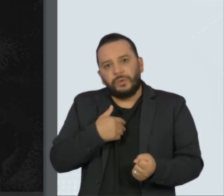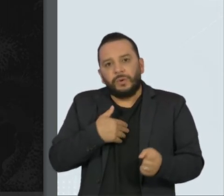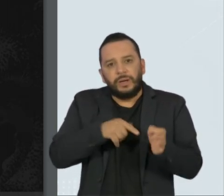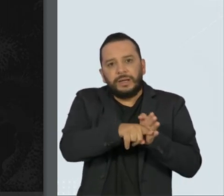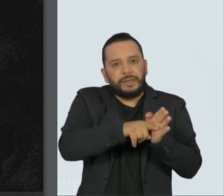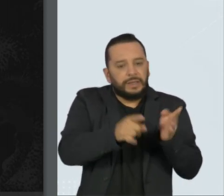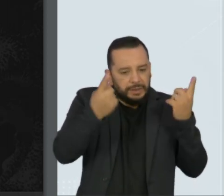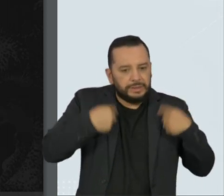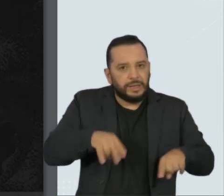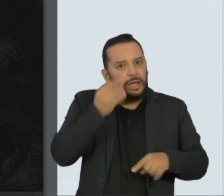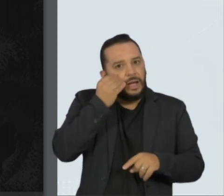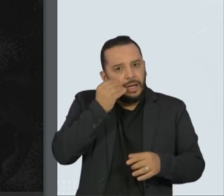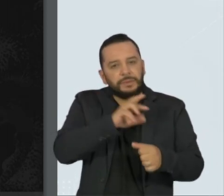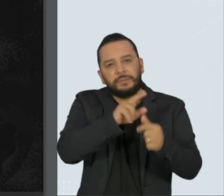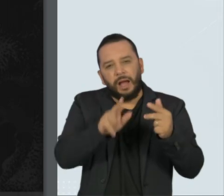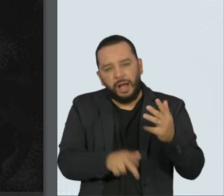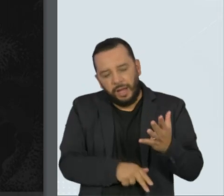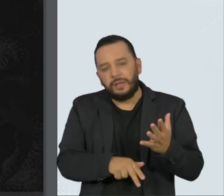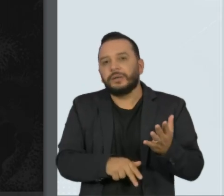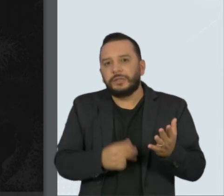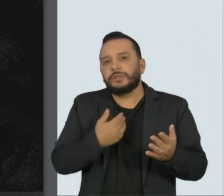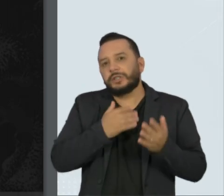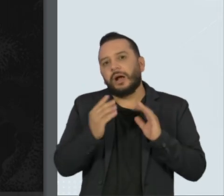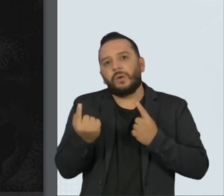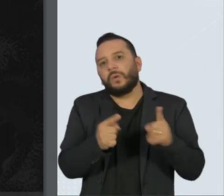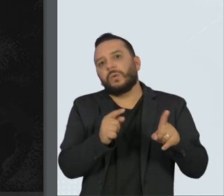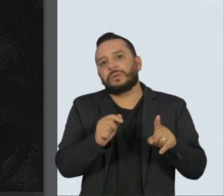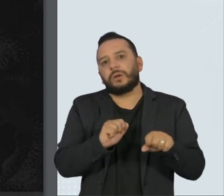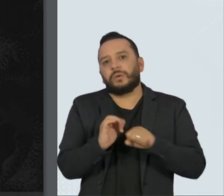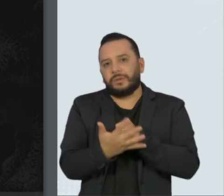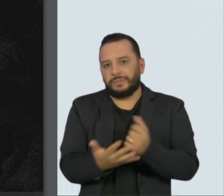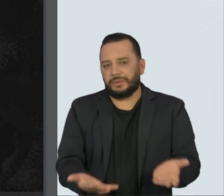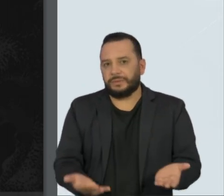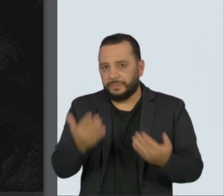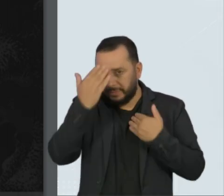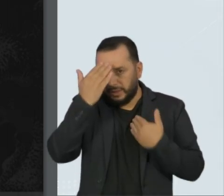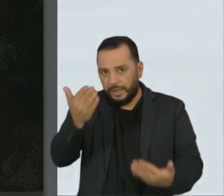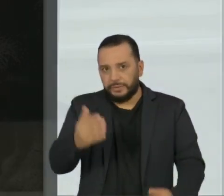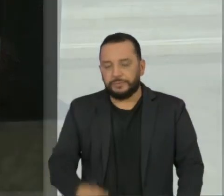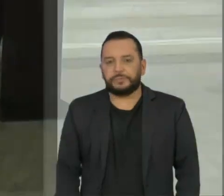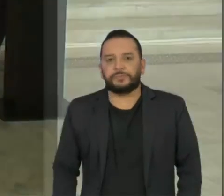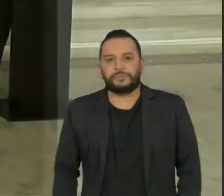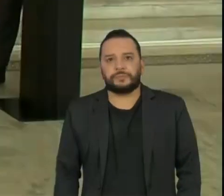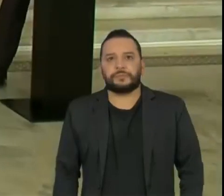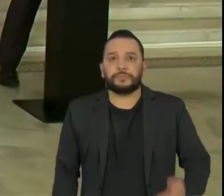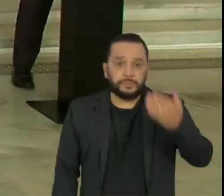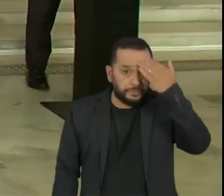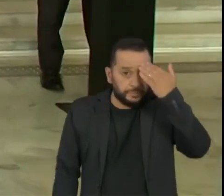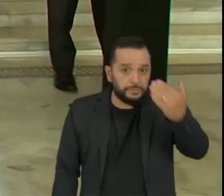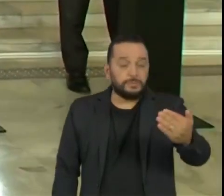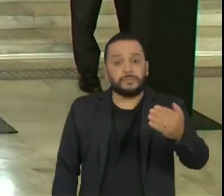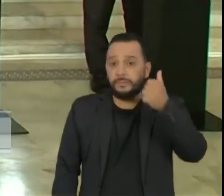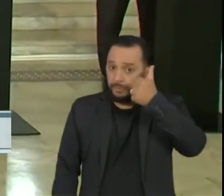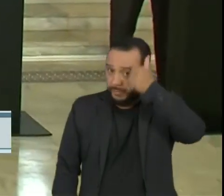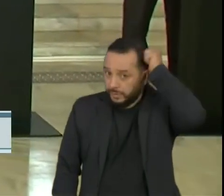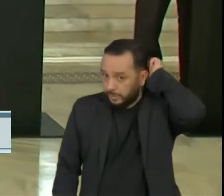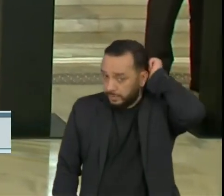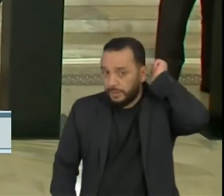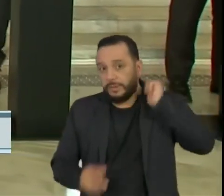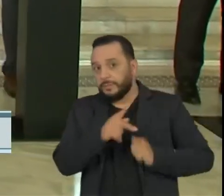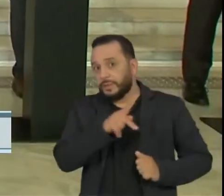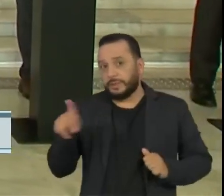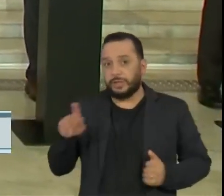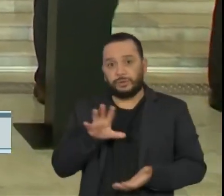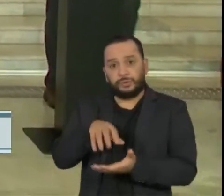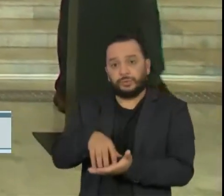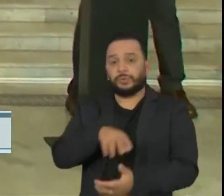do combate à epidemia para essas populações. Obrigado, Dr. Dimas Covas, presidente do Instituto Butantan.